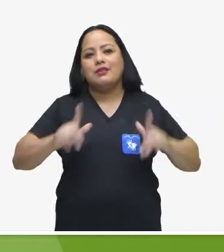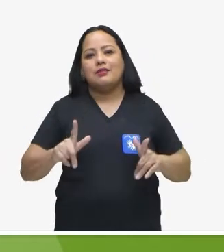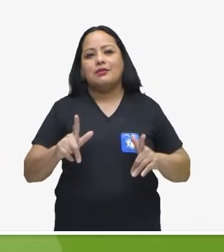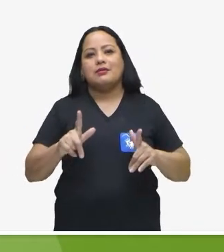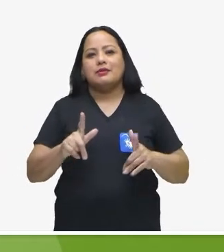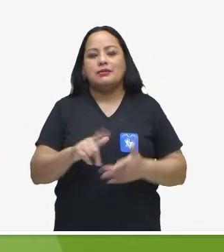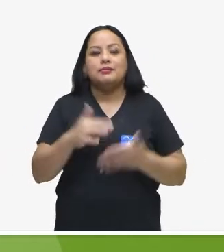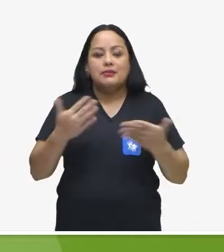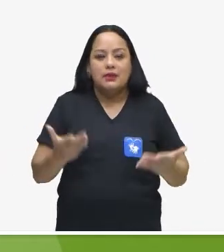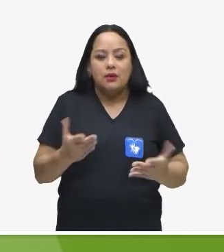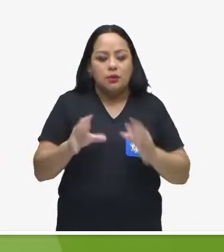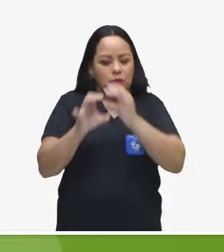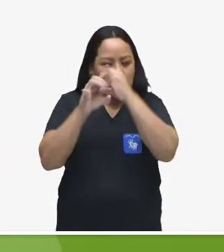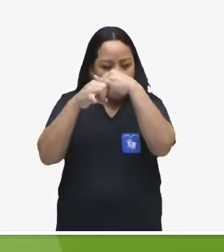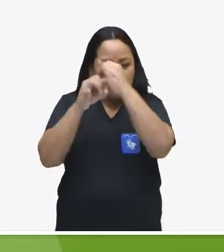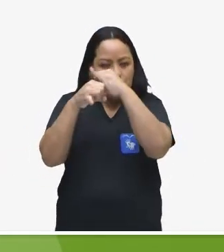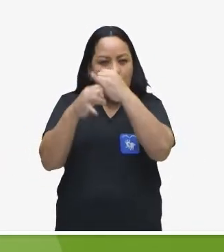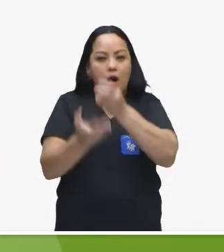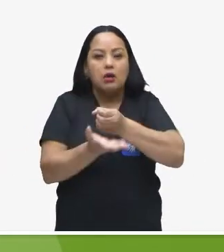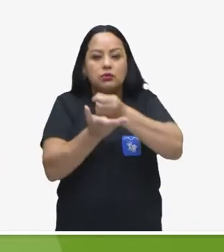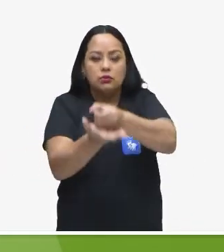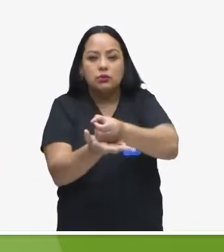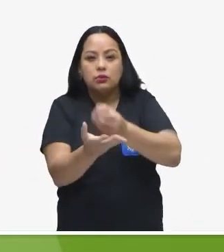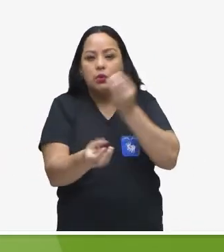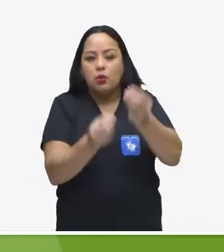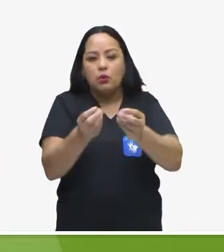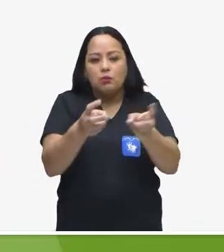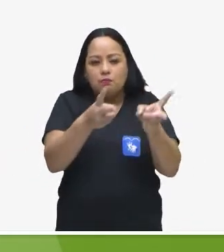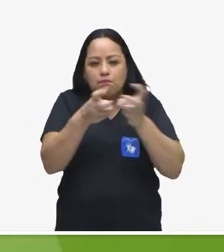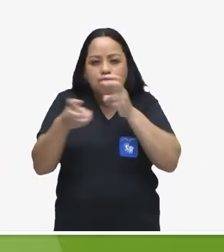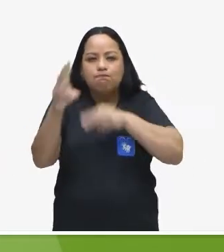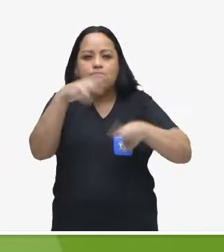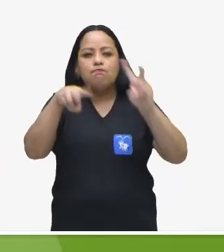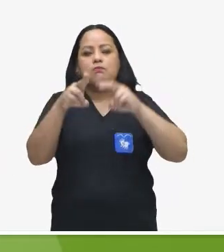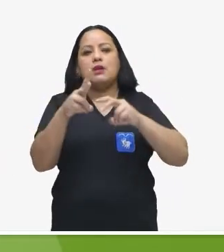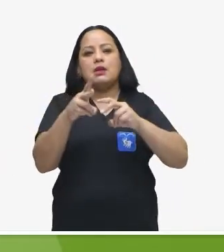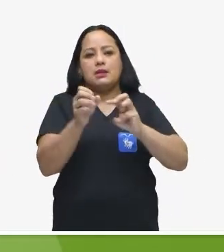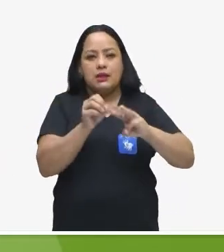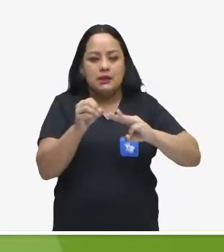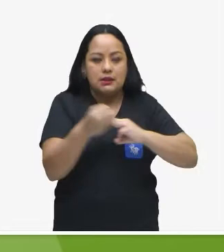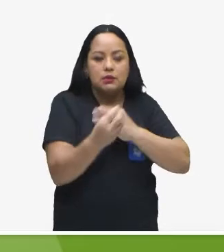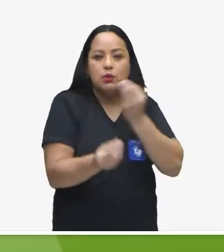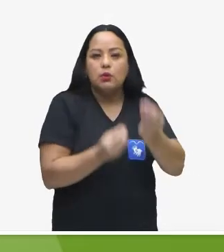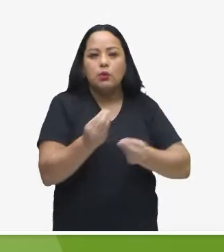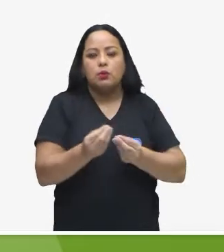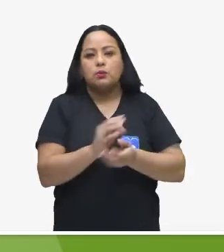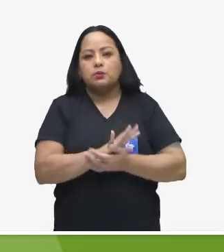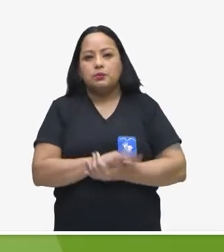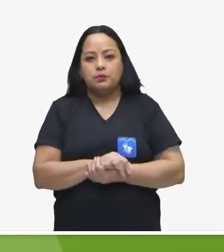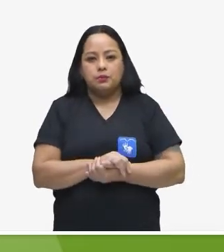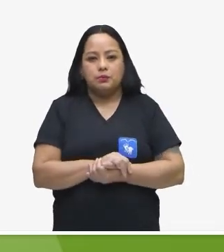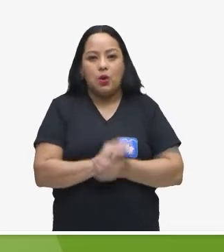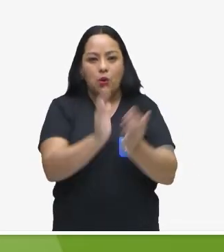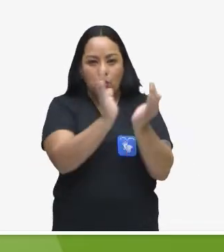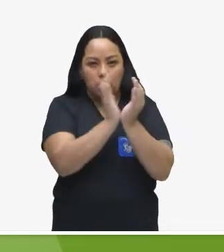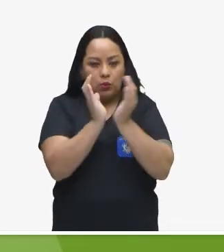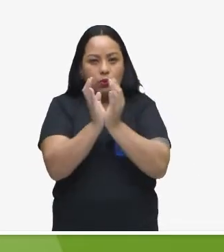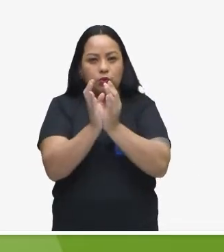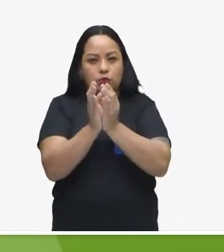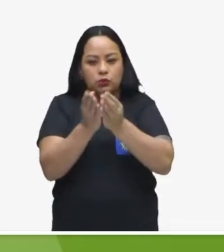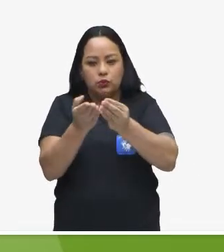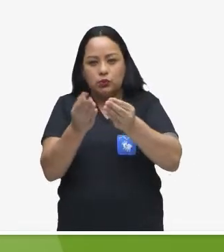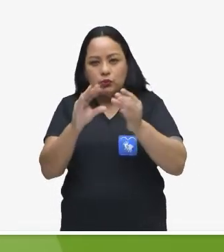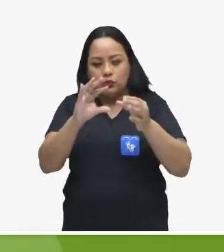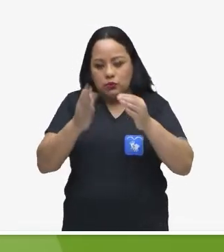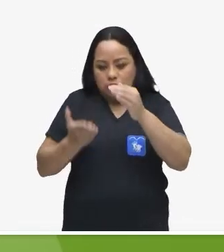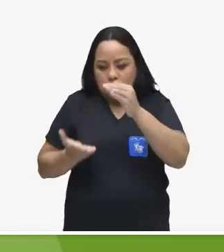Então, o microscópio ajudou o quê? A visualizar essas células. Como? Com um conjunto de lentes, um